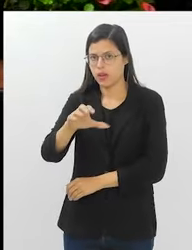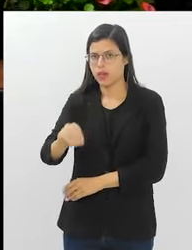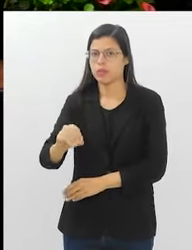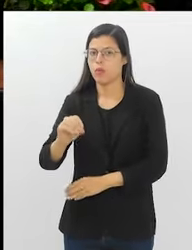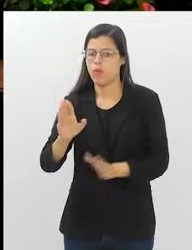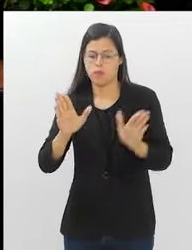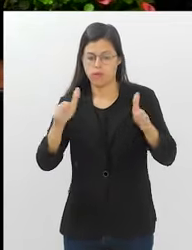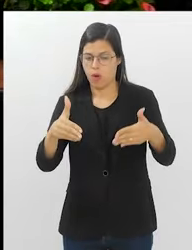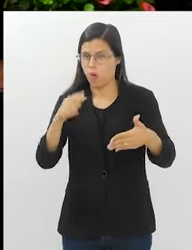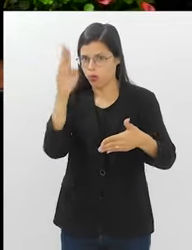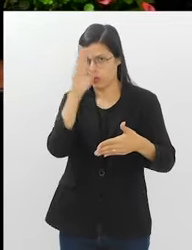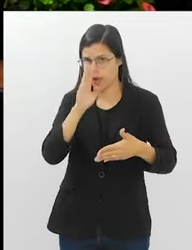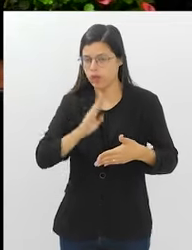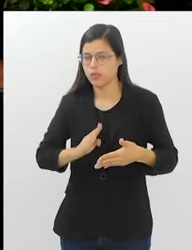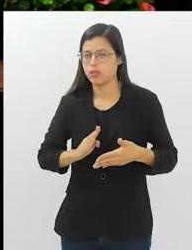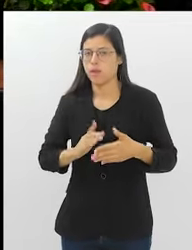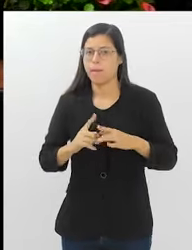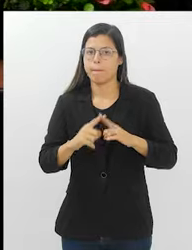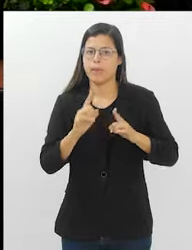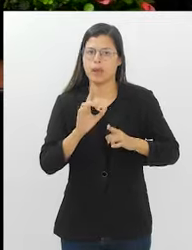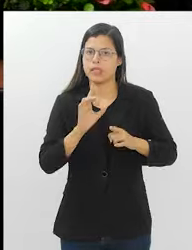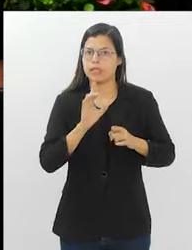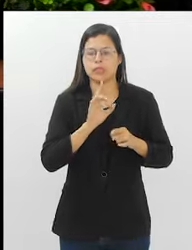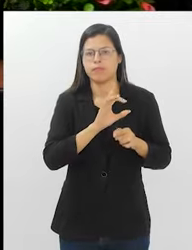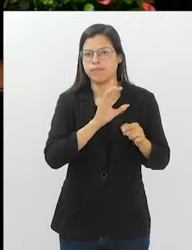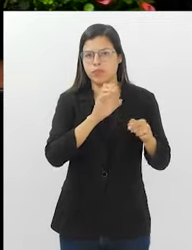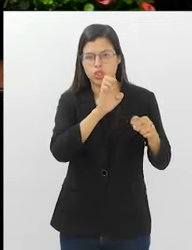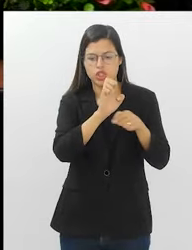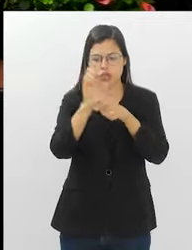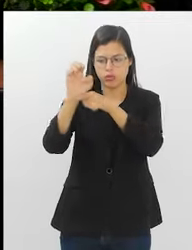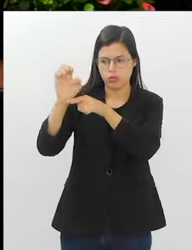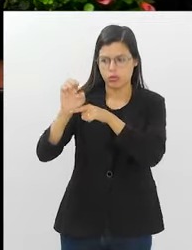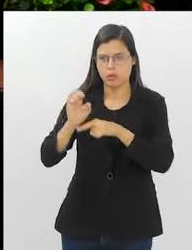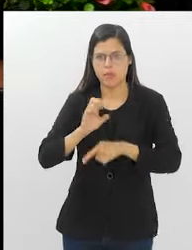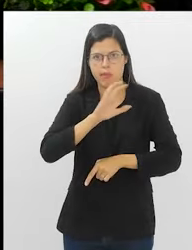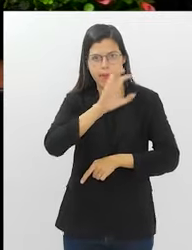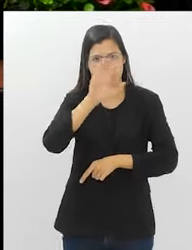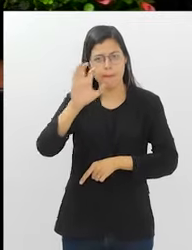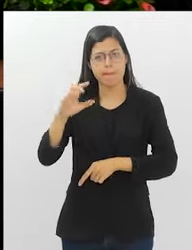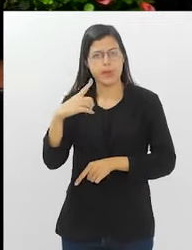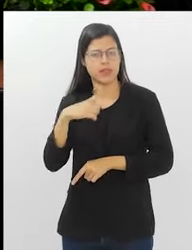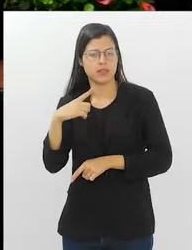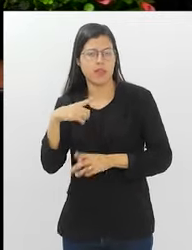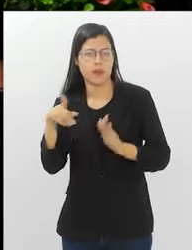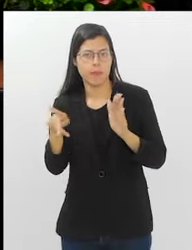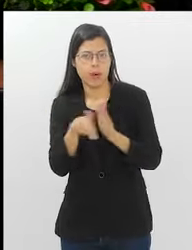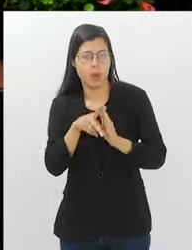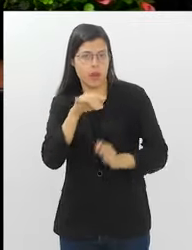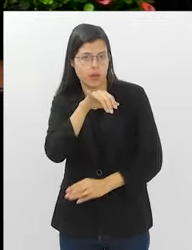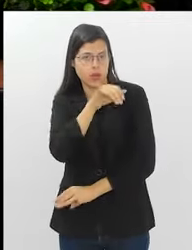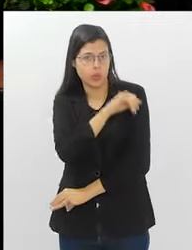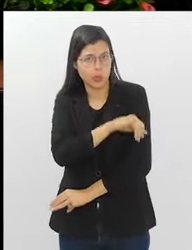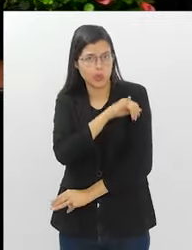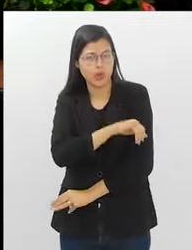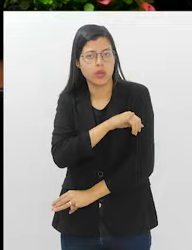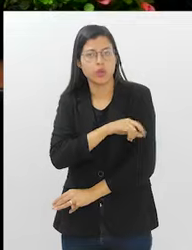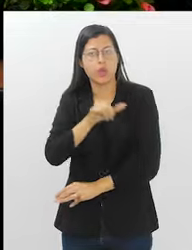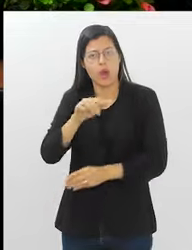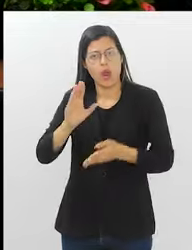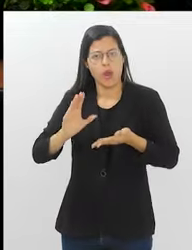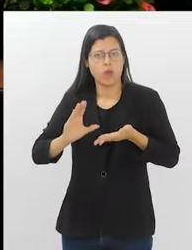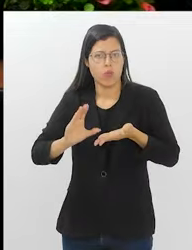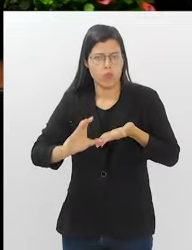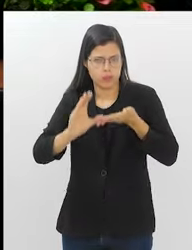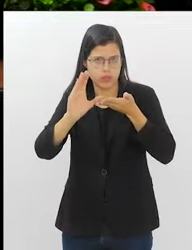na Federação Espírita Brasileira, mas cada estado tem a sua federação. Certo. No Rio de Janeiro, a federação é o